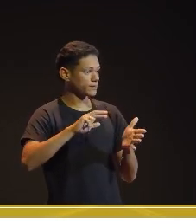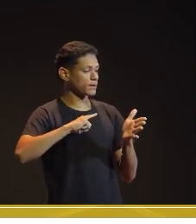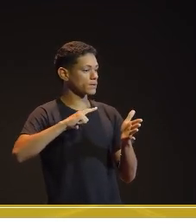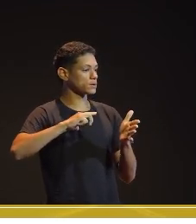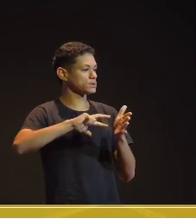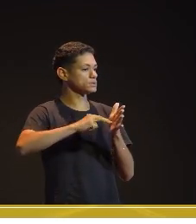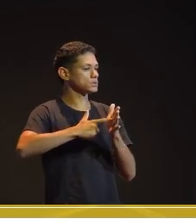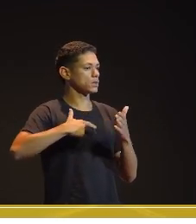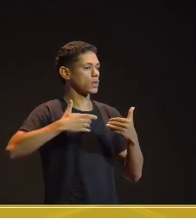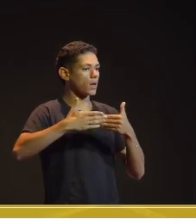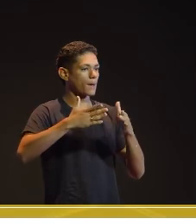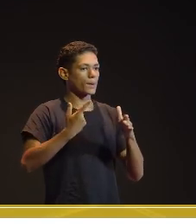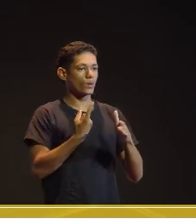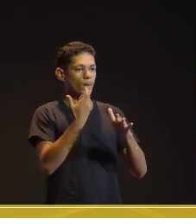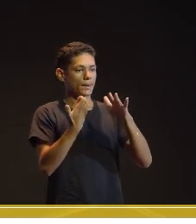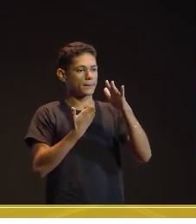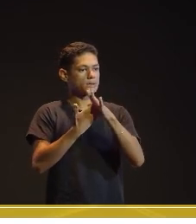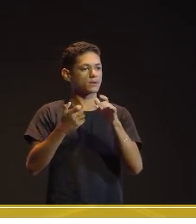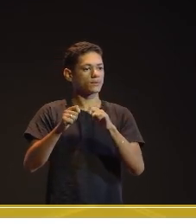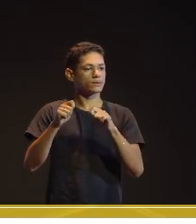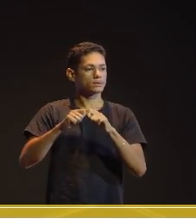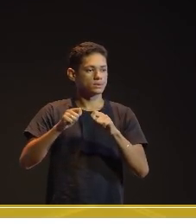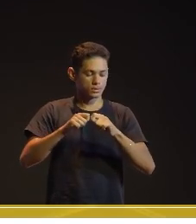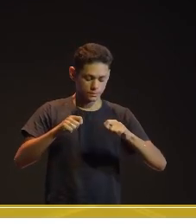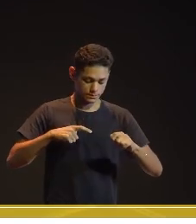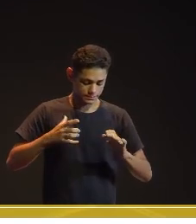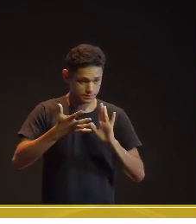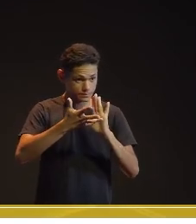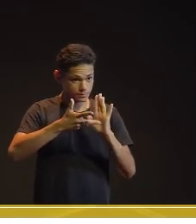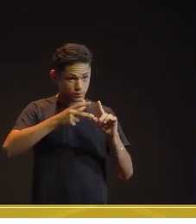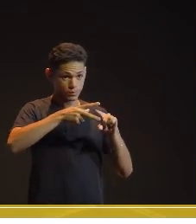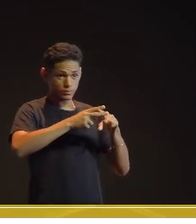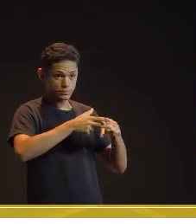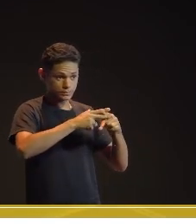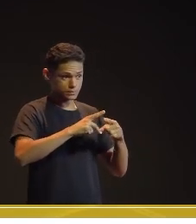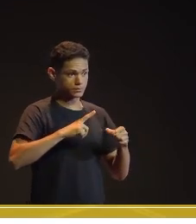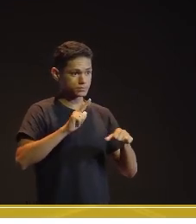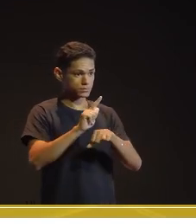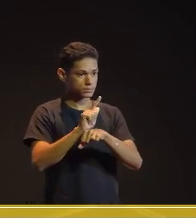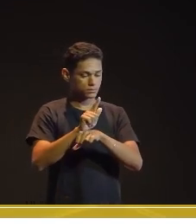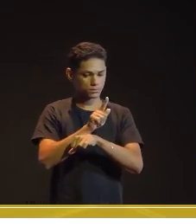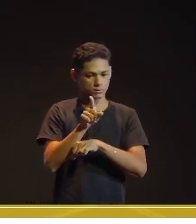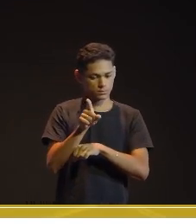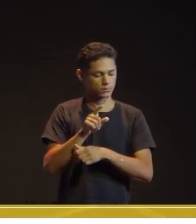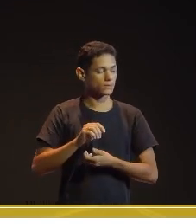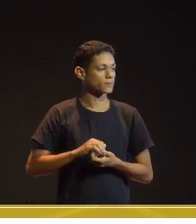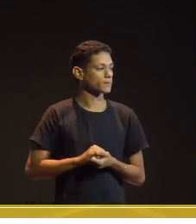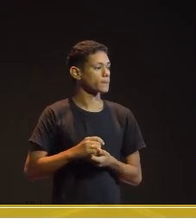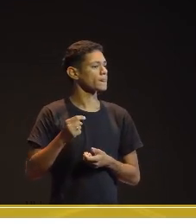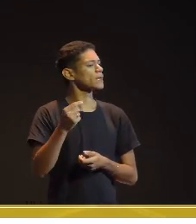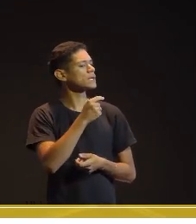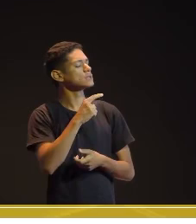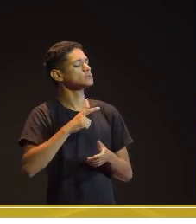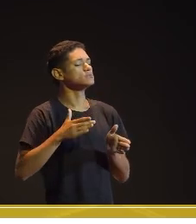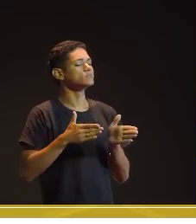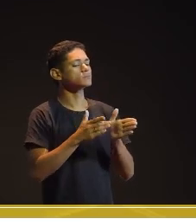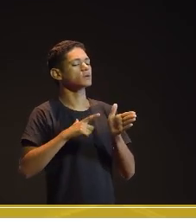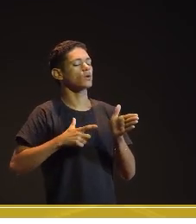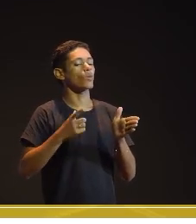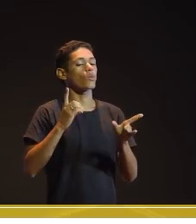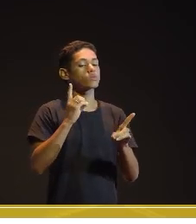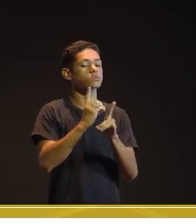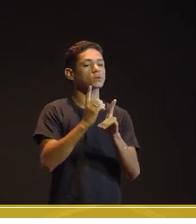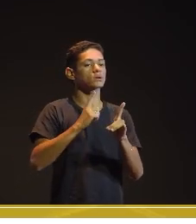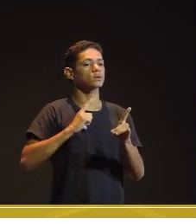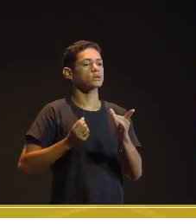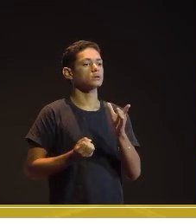sentido abrir uma empresa para fazer operação e manutenção e gestão de ativos. Nesse meio do caminho,